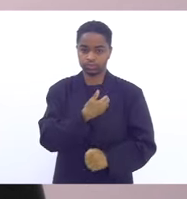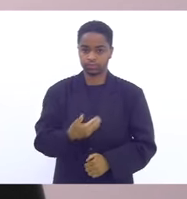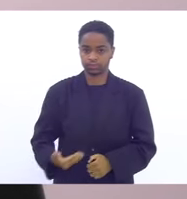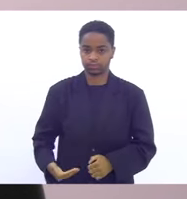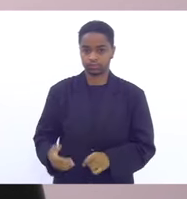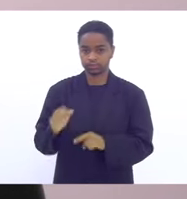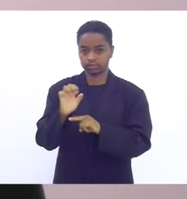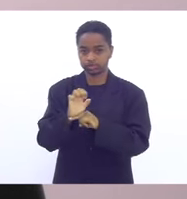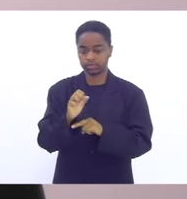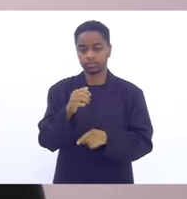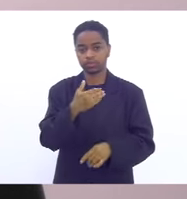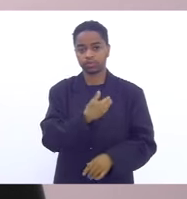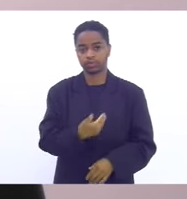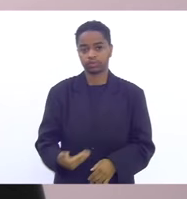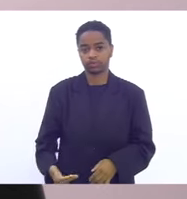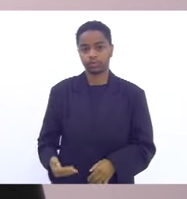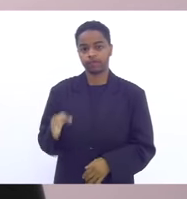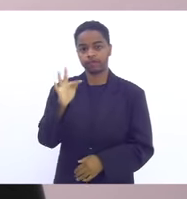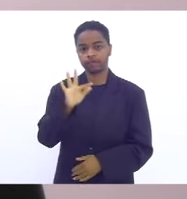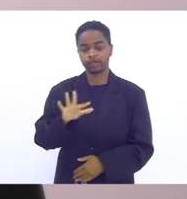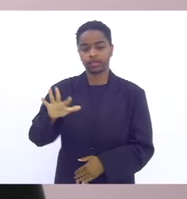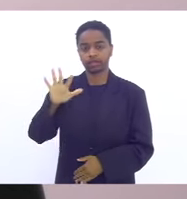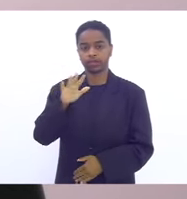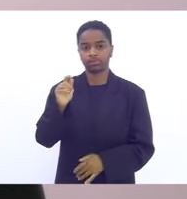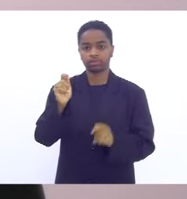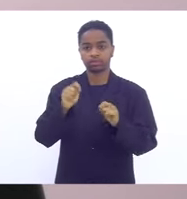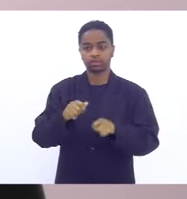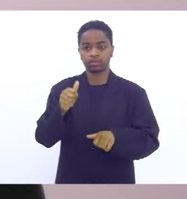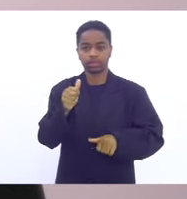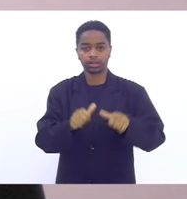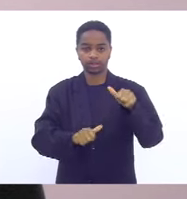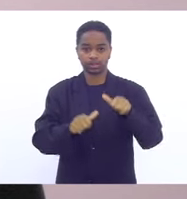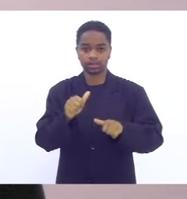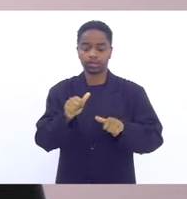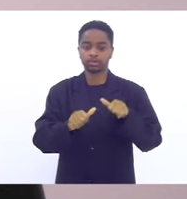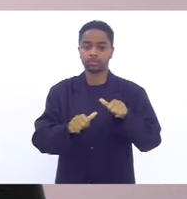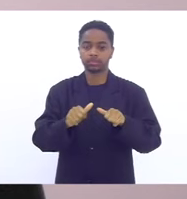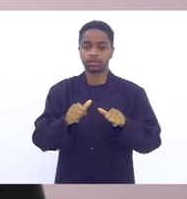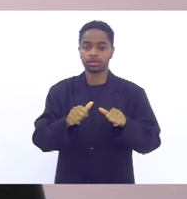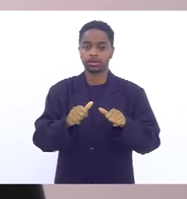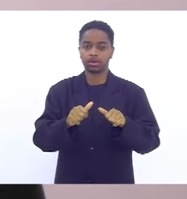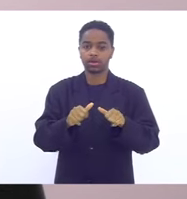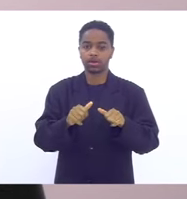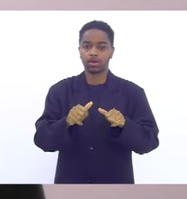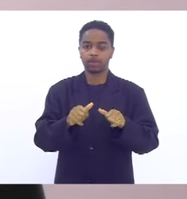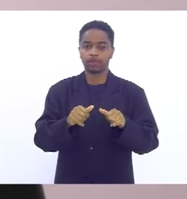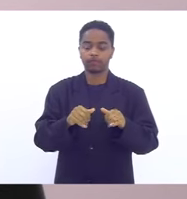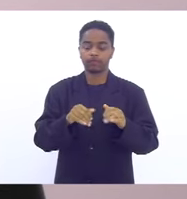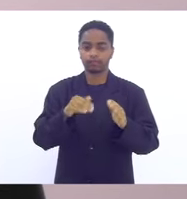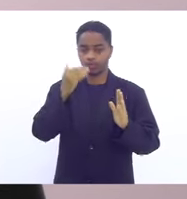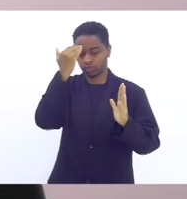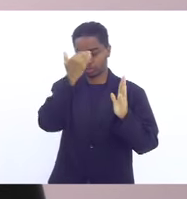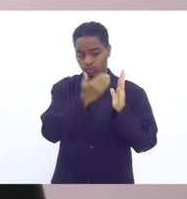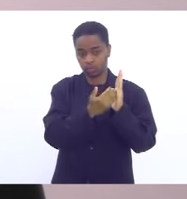federal para análise de um eventual descumprimento contratual